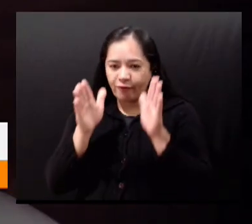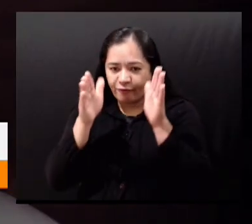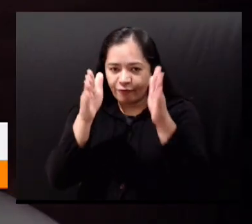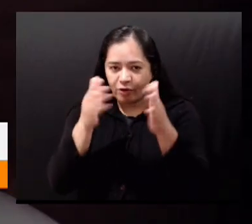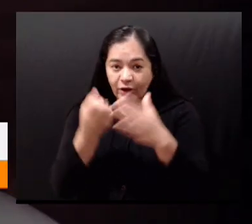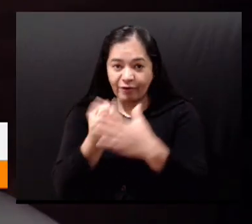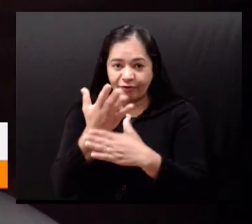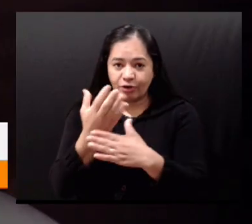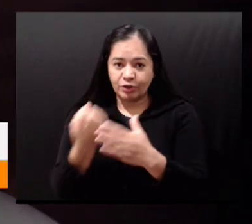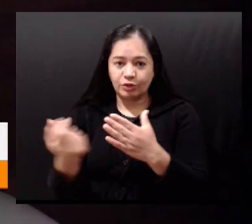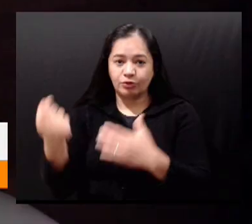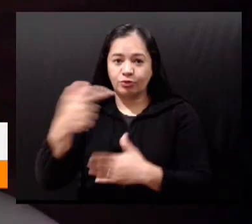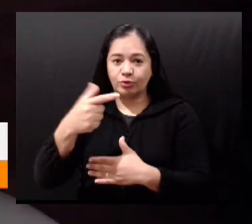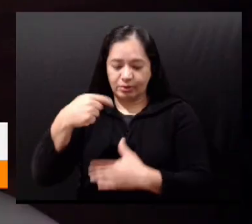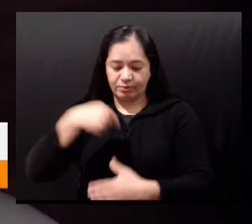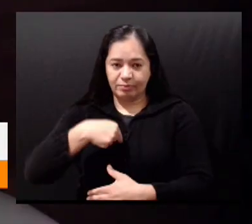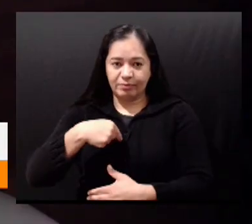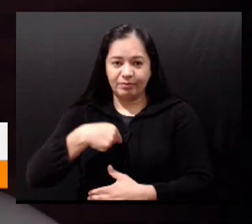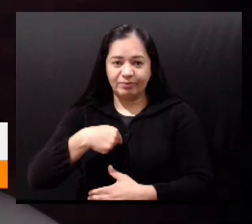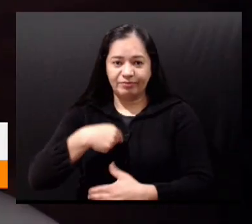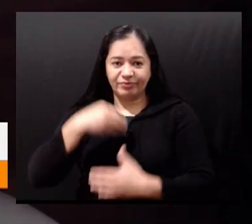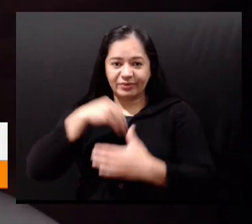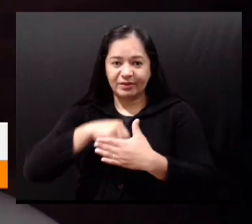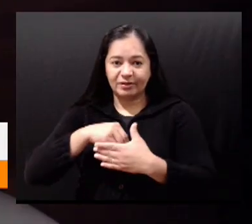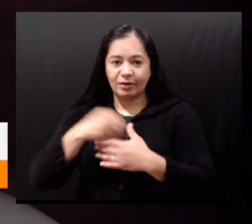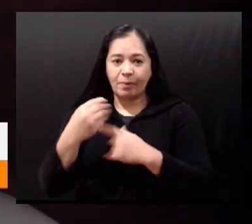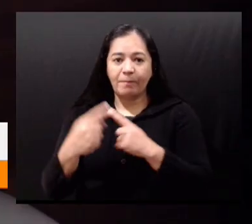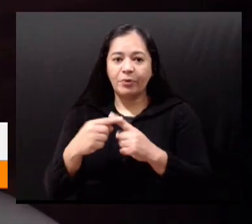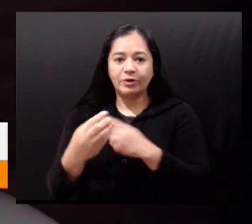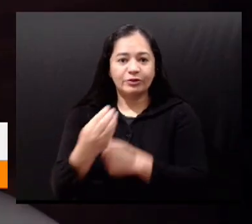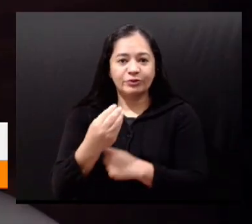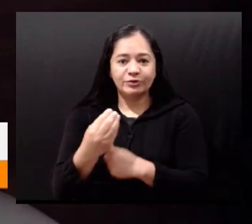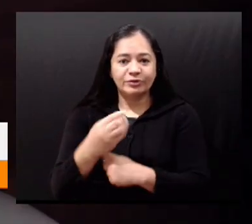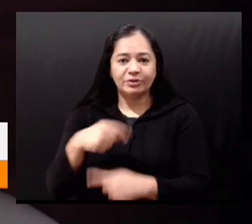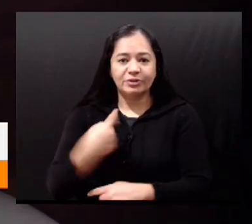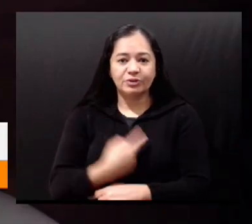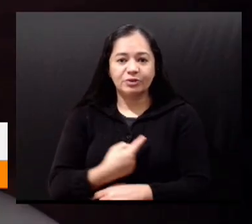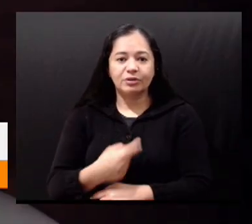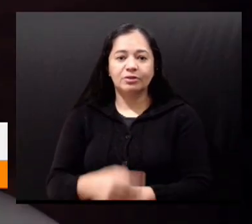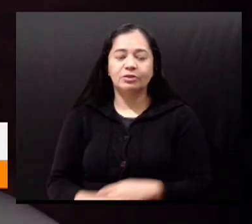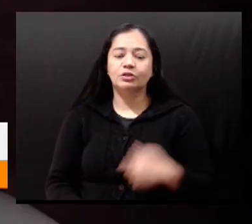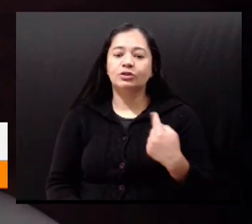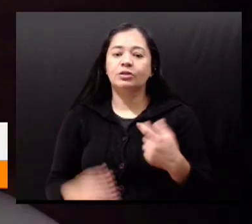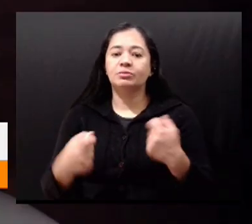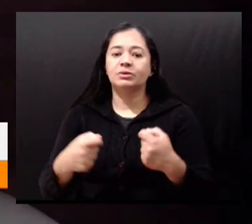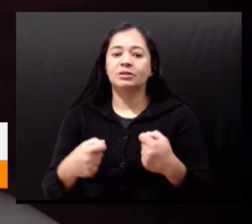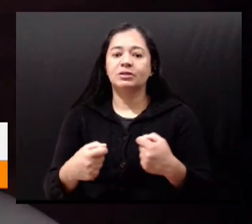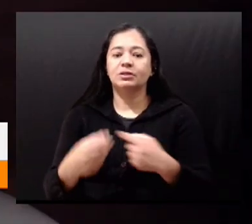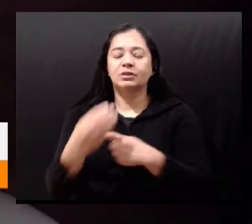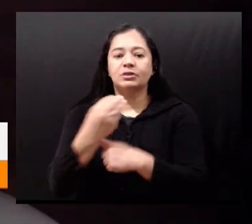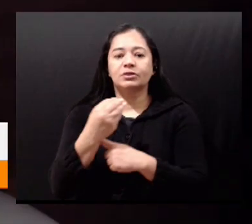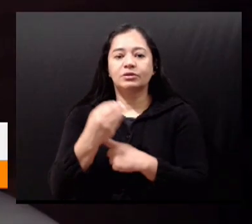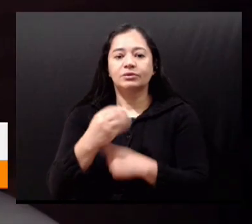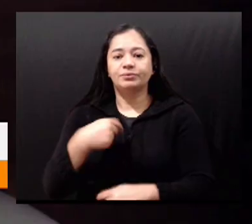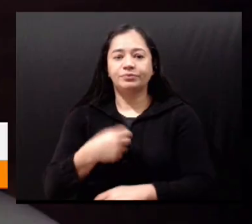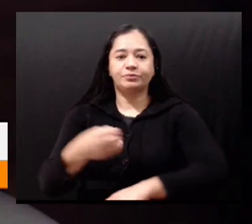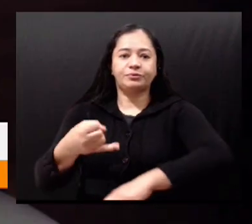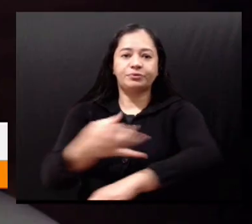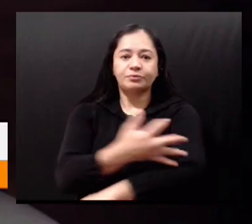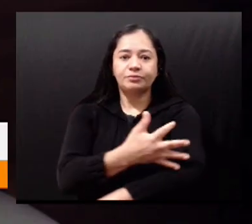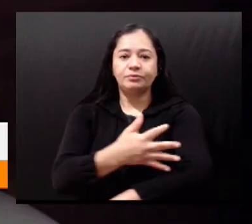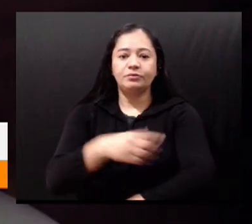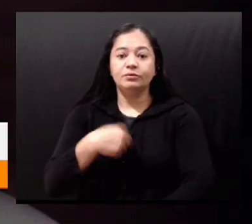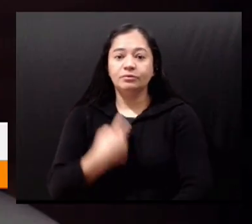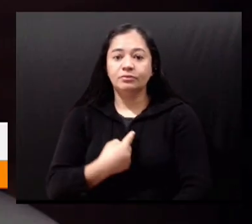a gente não sustenta o que está aqui dentro de nós. E a gente precisa sustentar as nossas emoções, os nossos